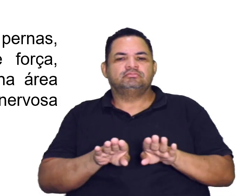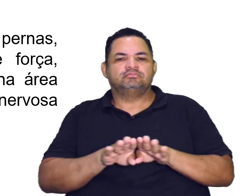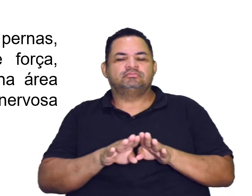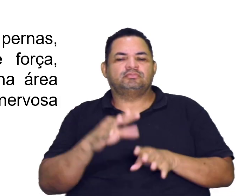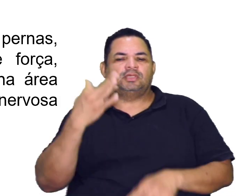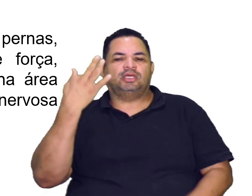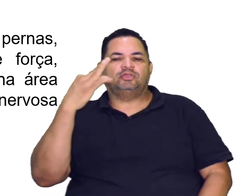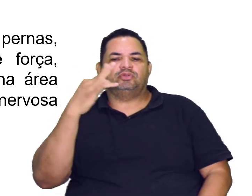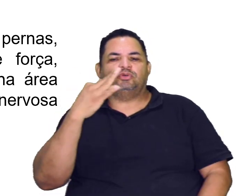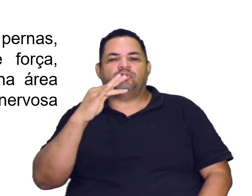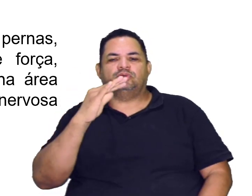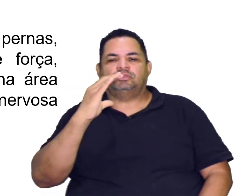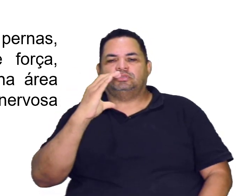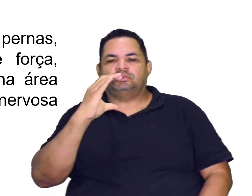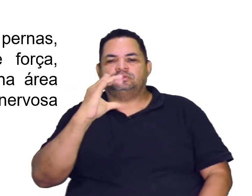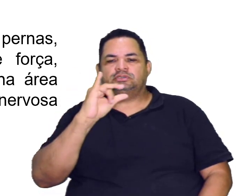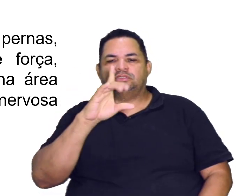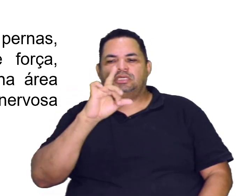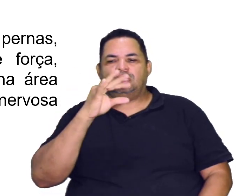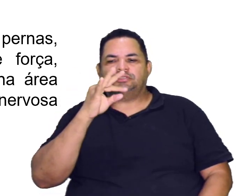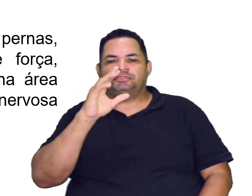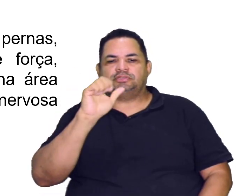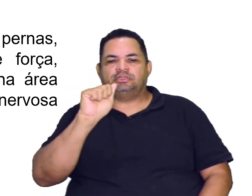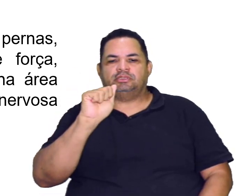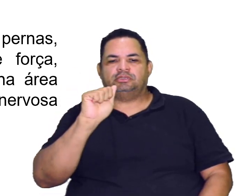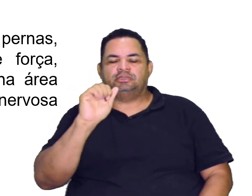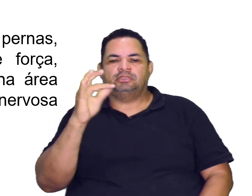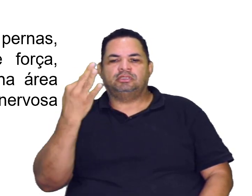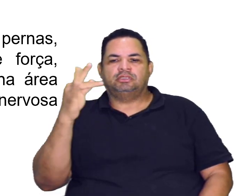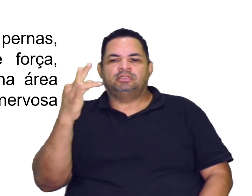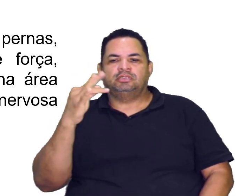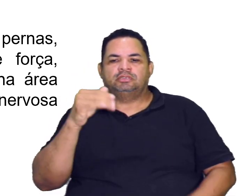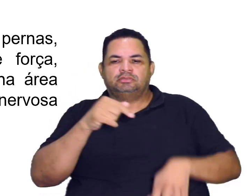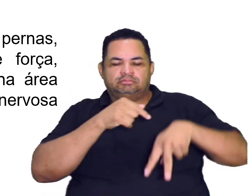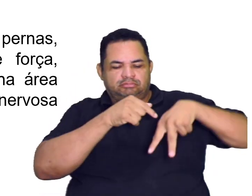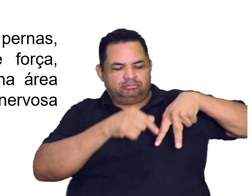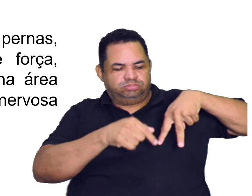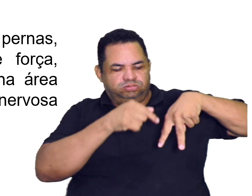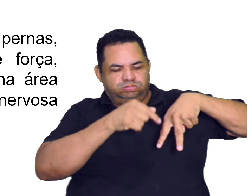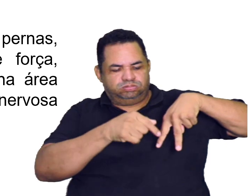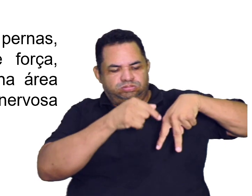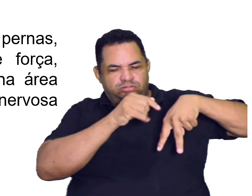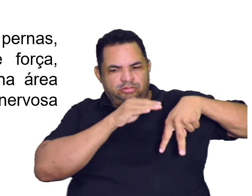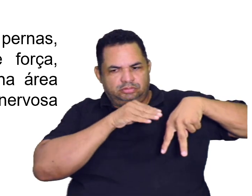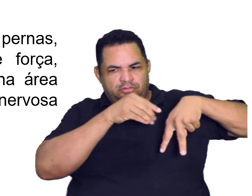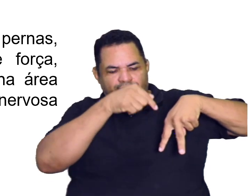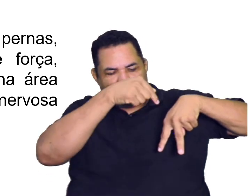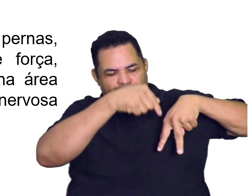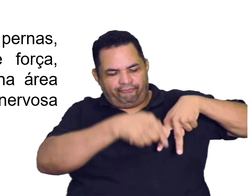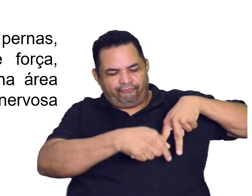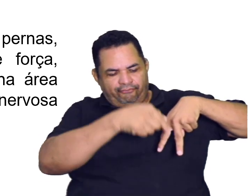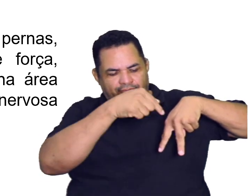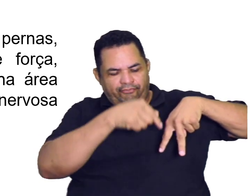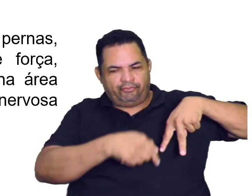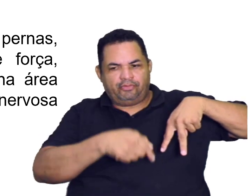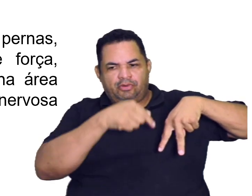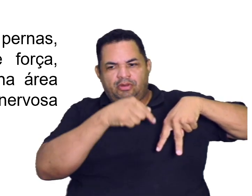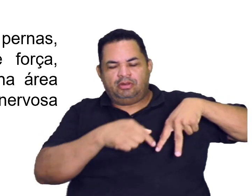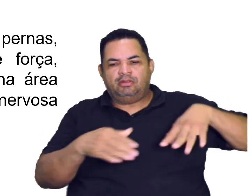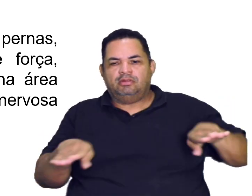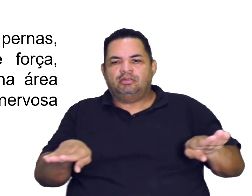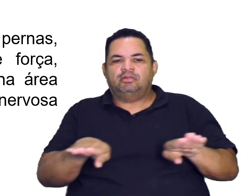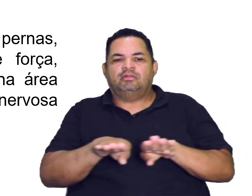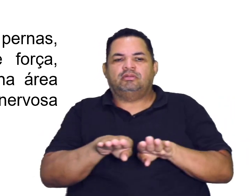também tem a dor ciática, que ela é irradiada aí para as pernas, ok?